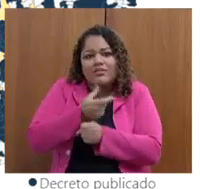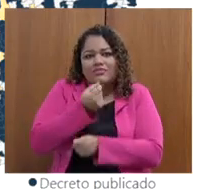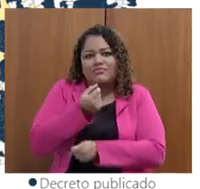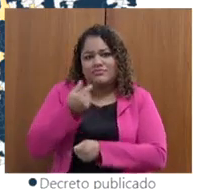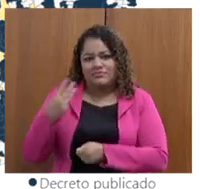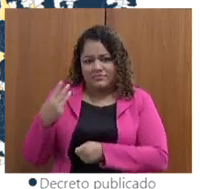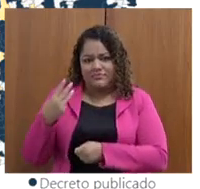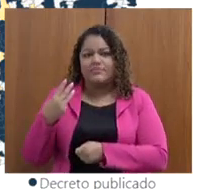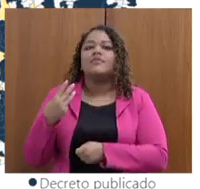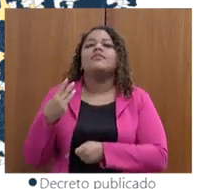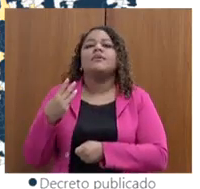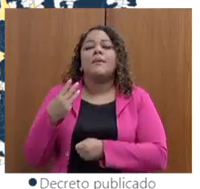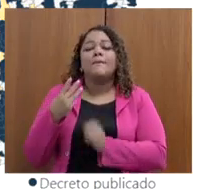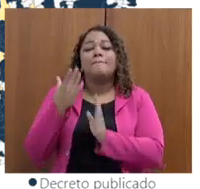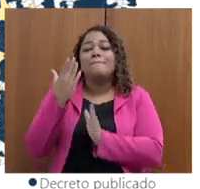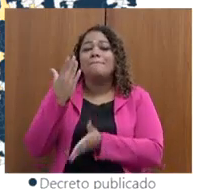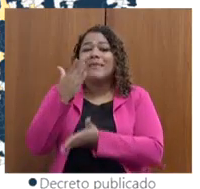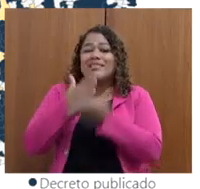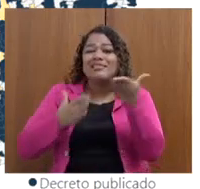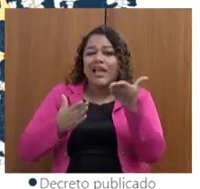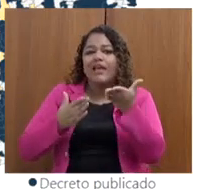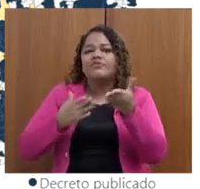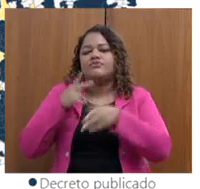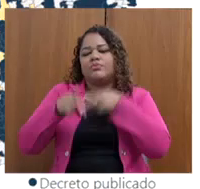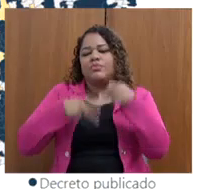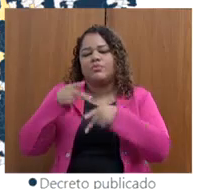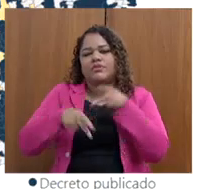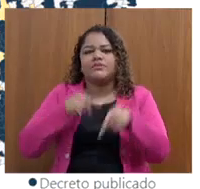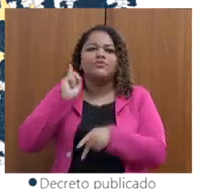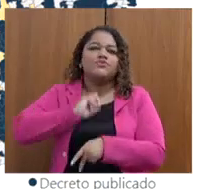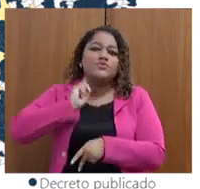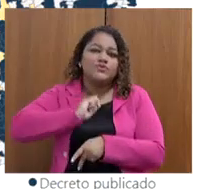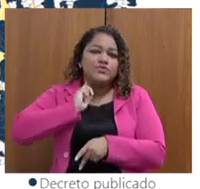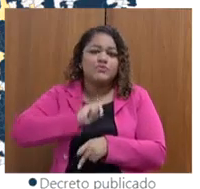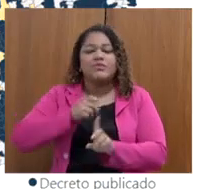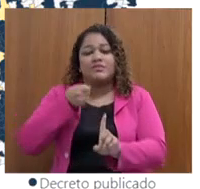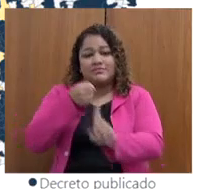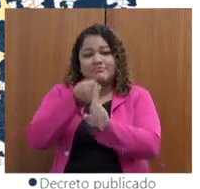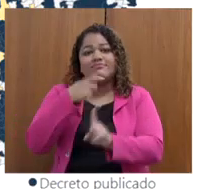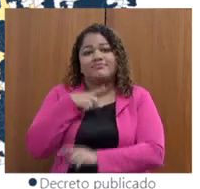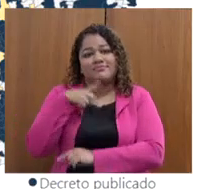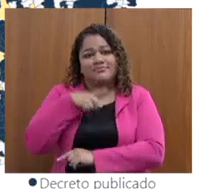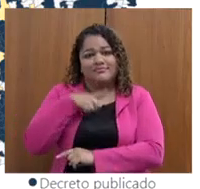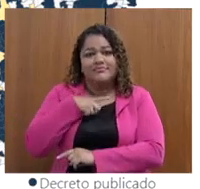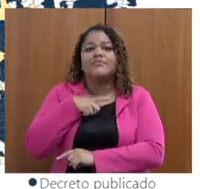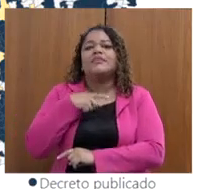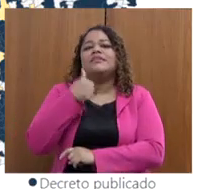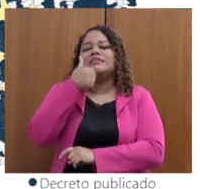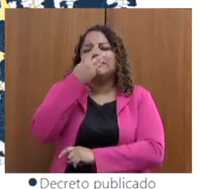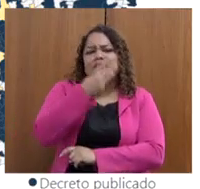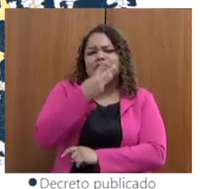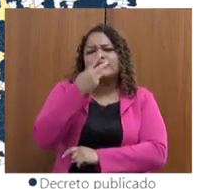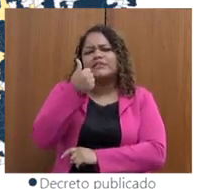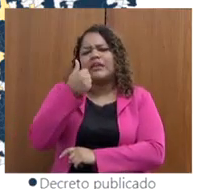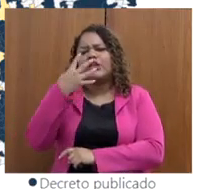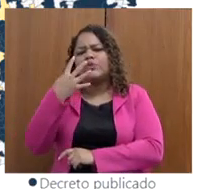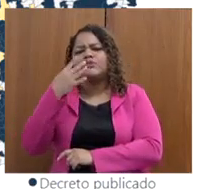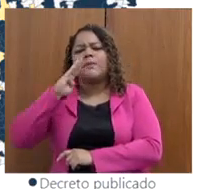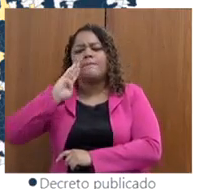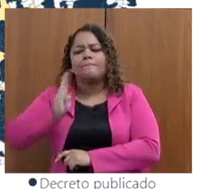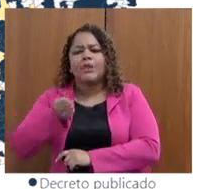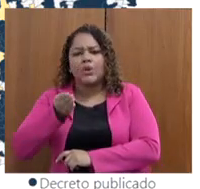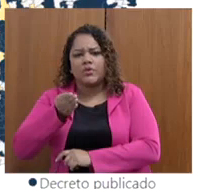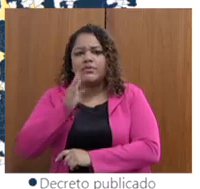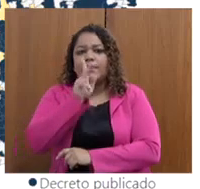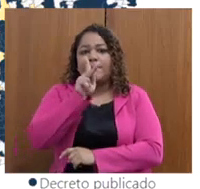metade da população mineira impactada né 314 bilhões do PIB né e 100% das